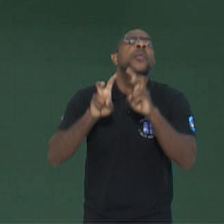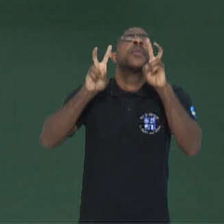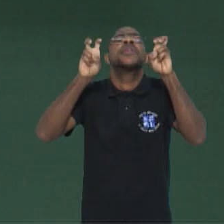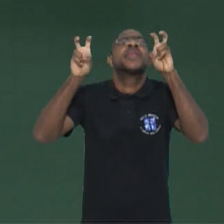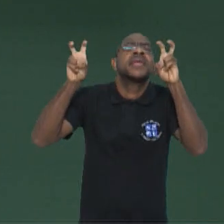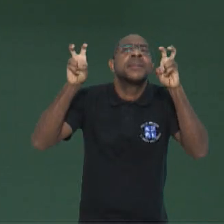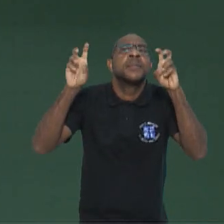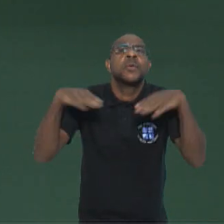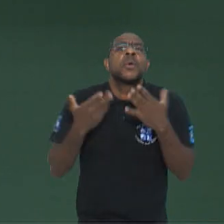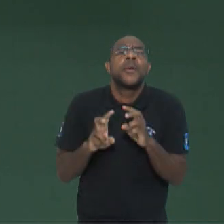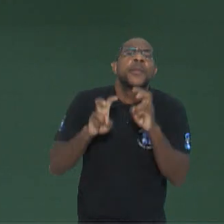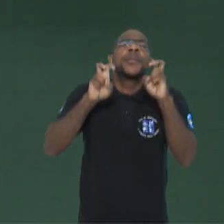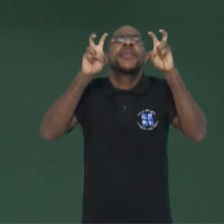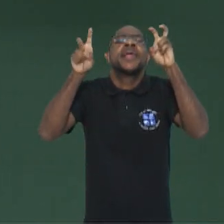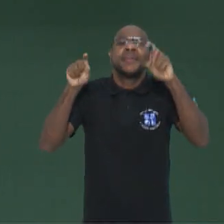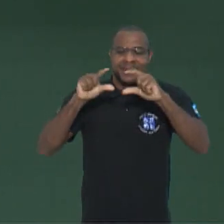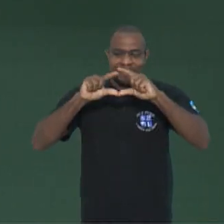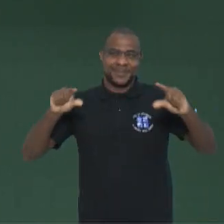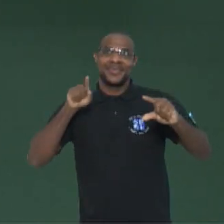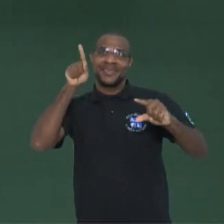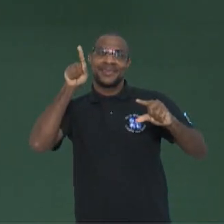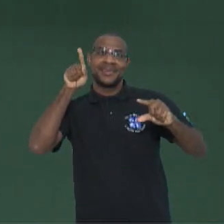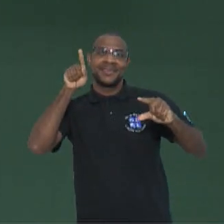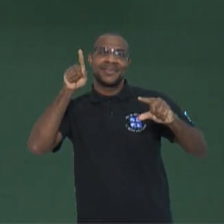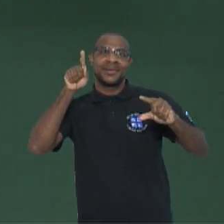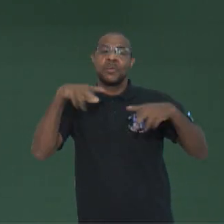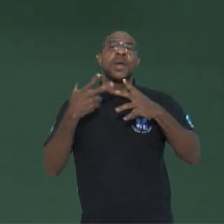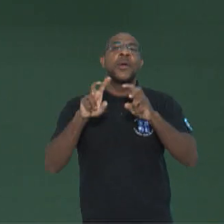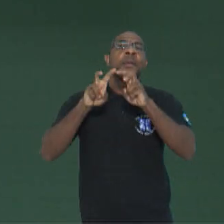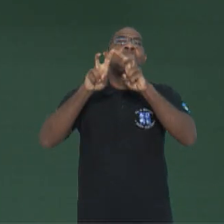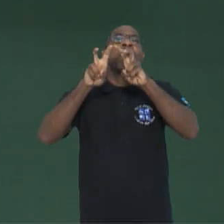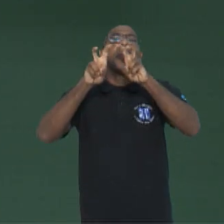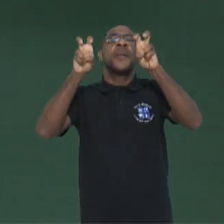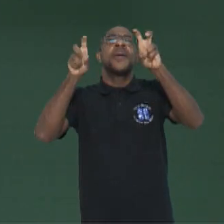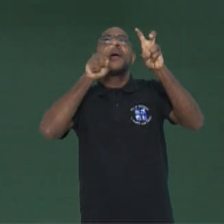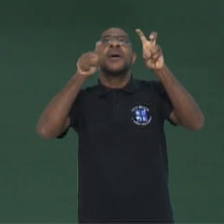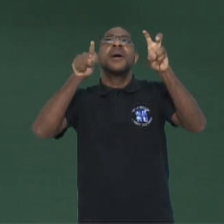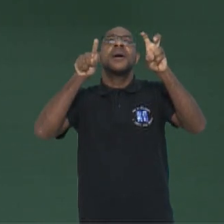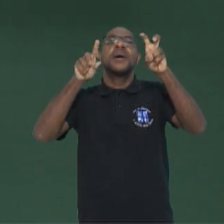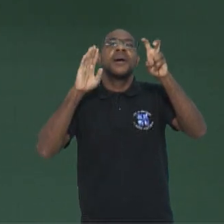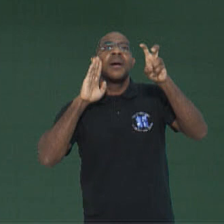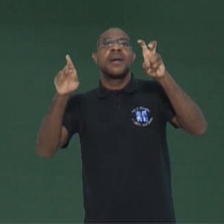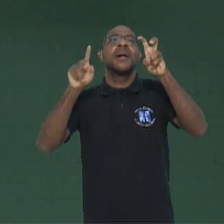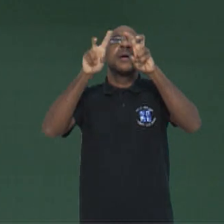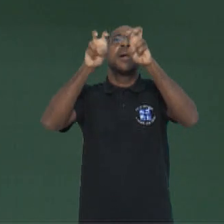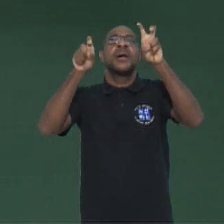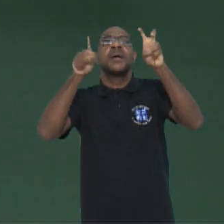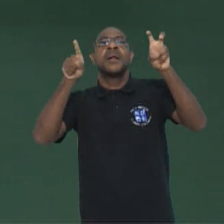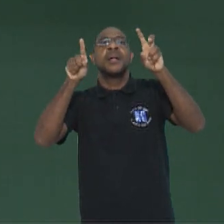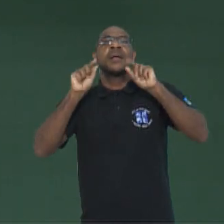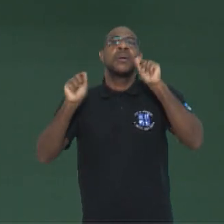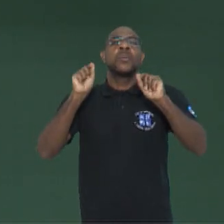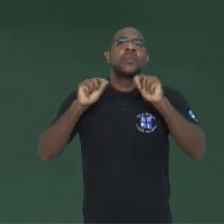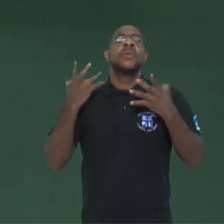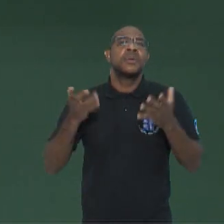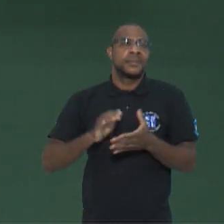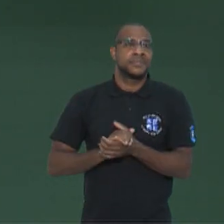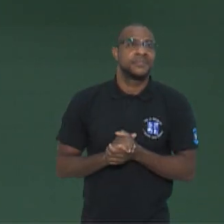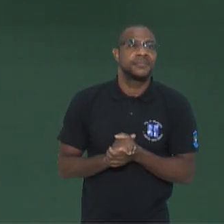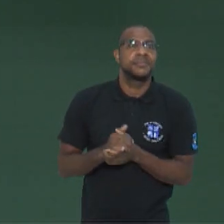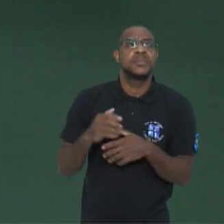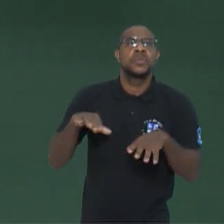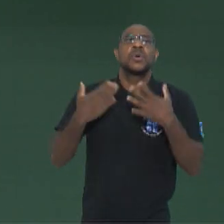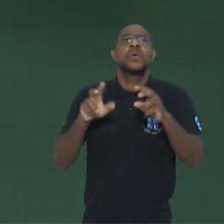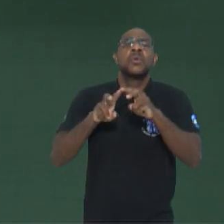sobre tema e assunto, né? Então, assunto é aquilo mais amplo, o tema é o recorte do assunto.